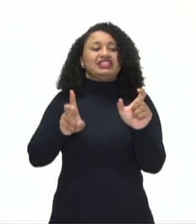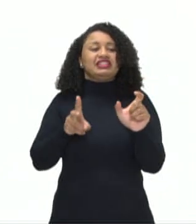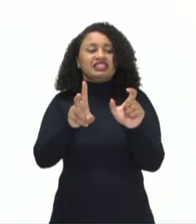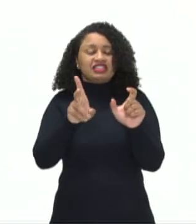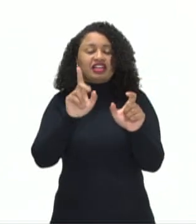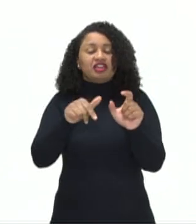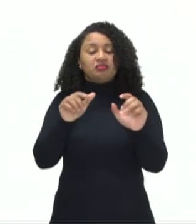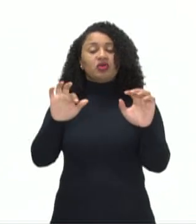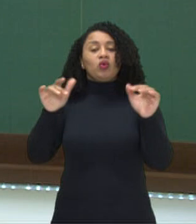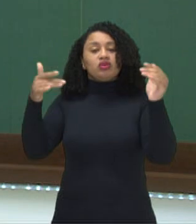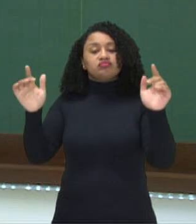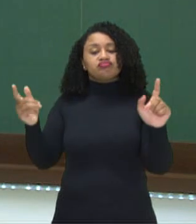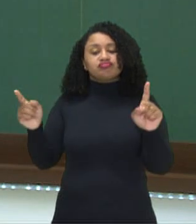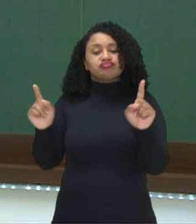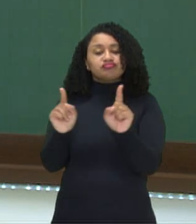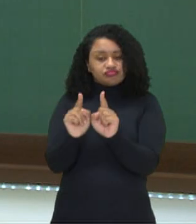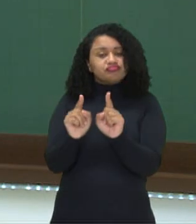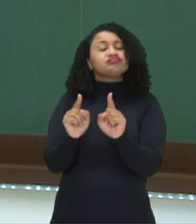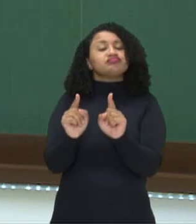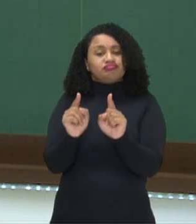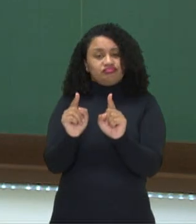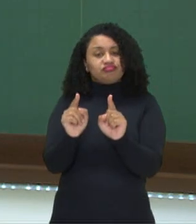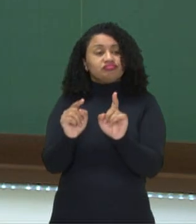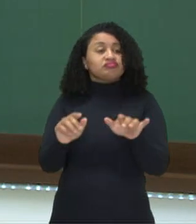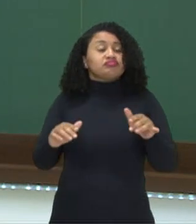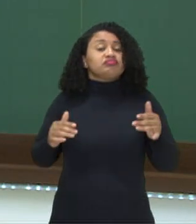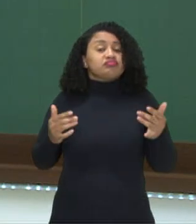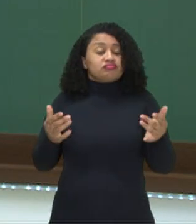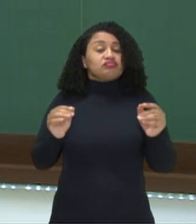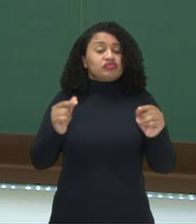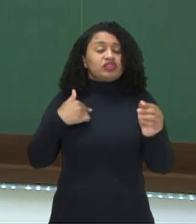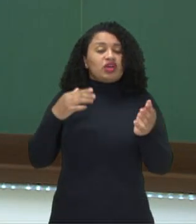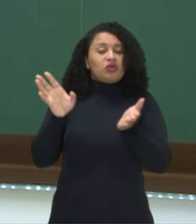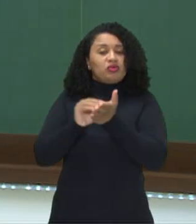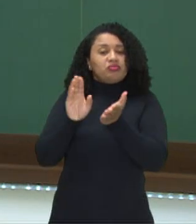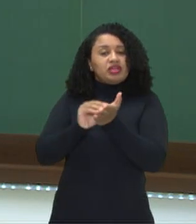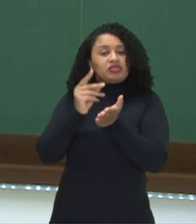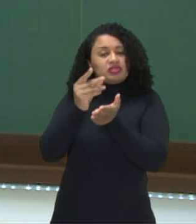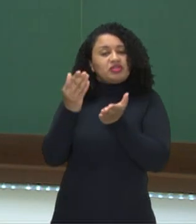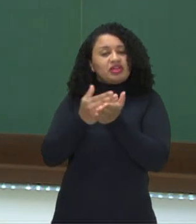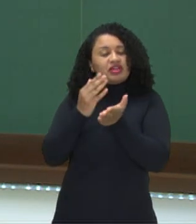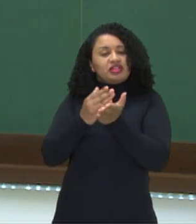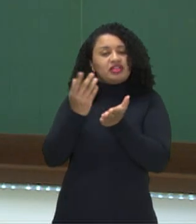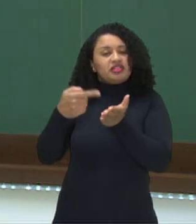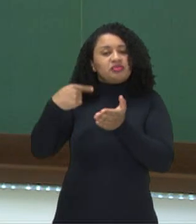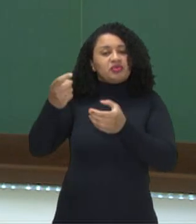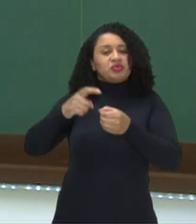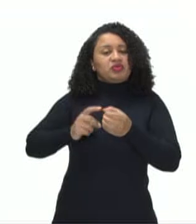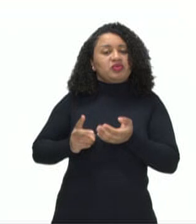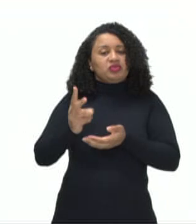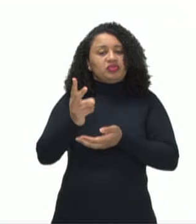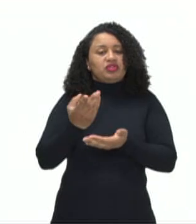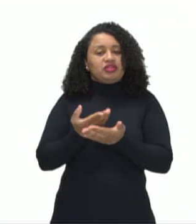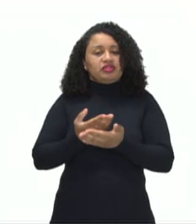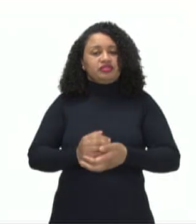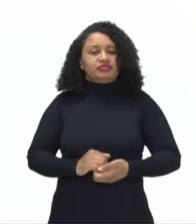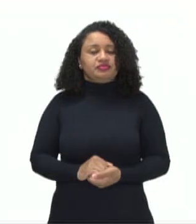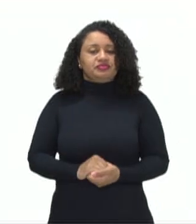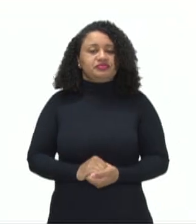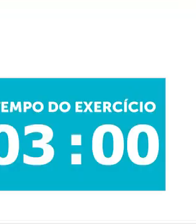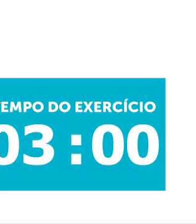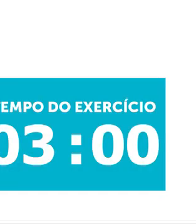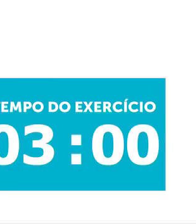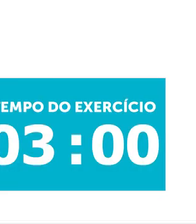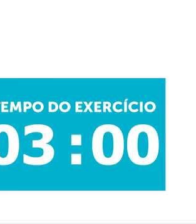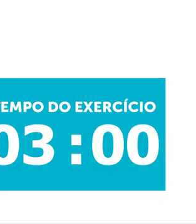um polinômio reduzido, tá? Então, registre isso aí no seu caderno, que a gente já continua com a aula.